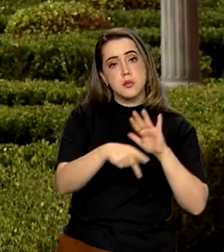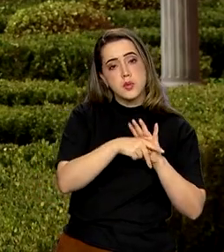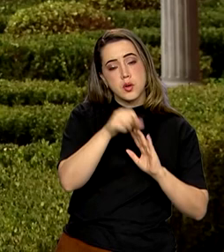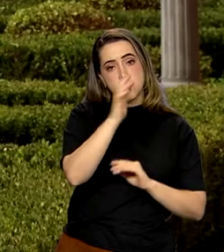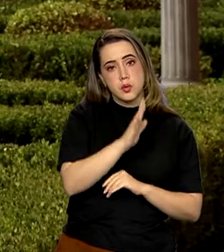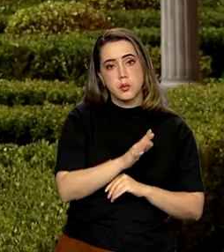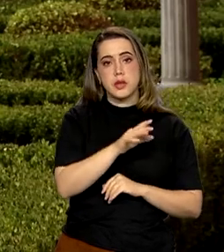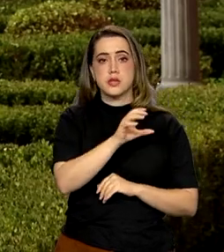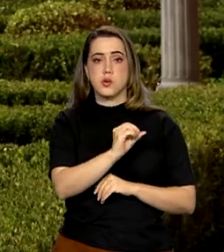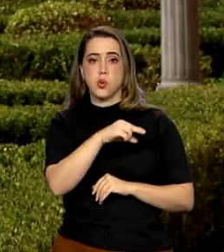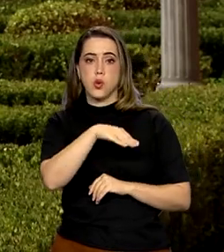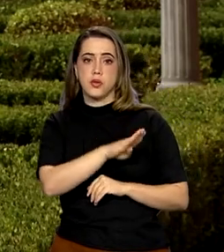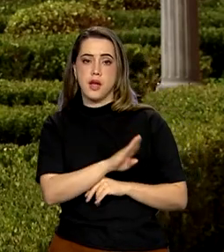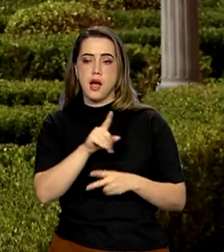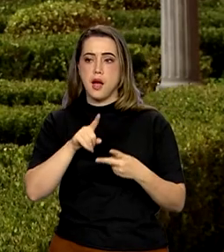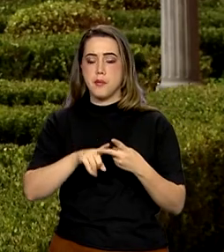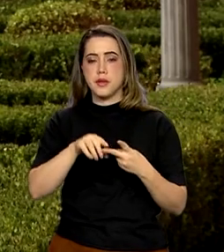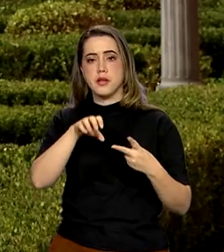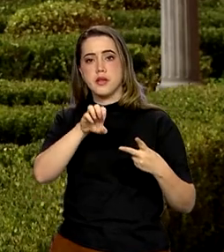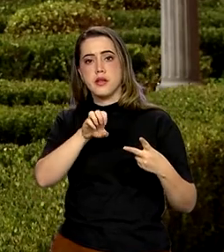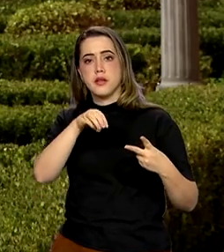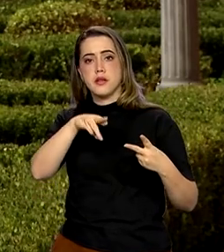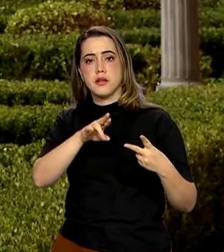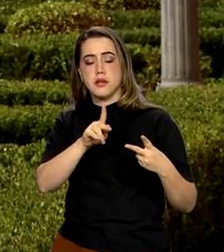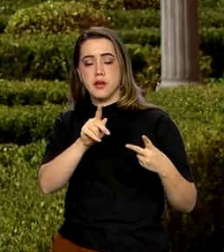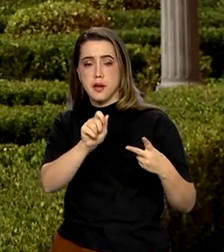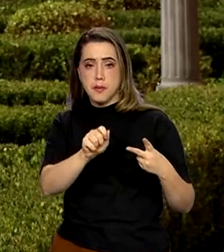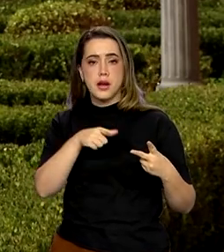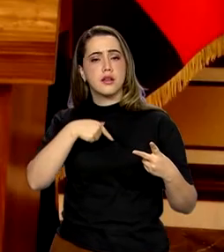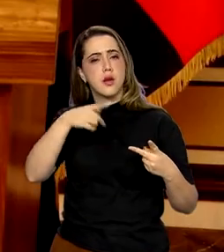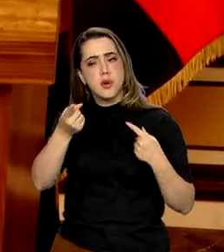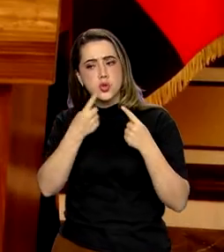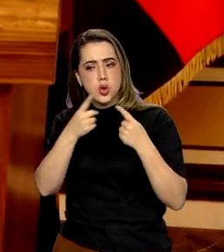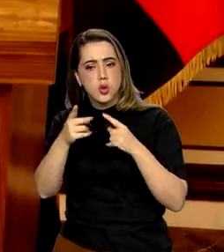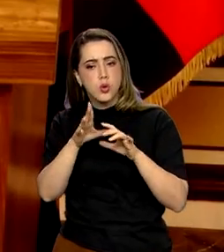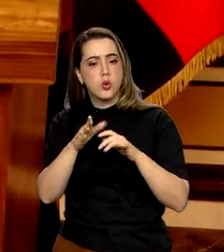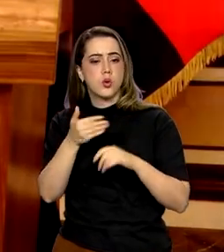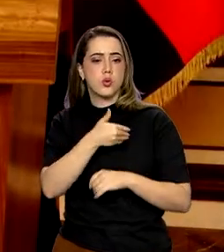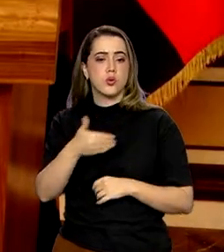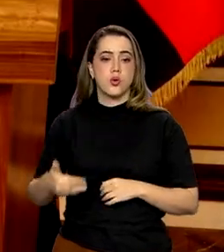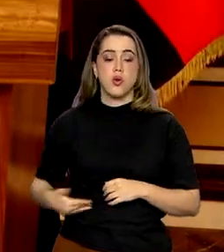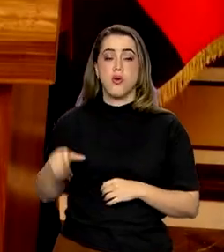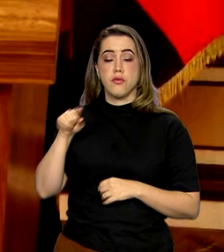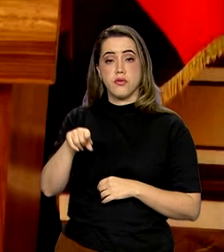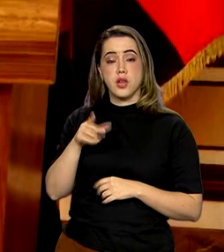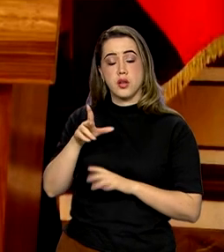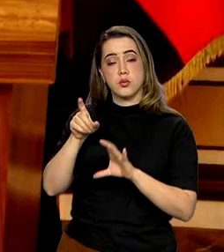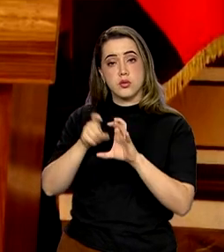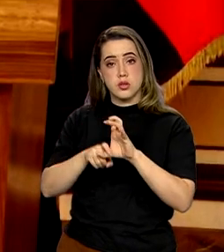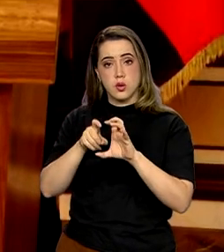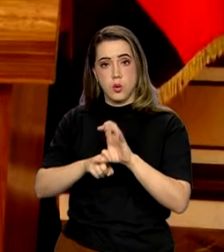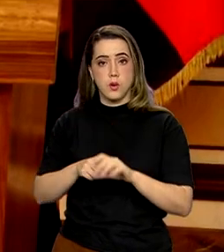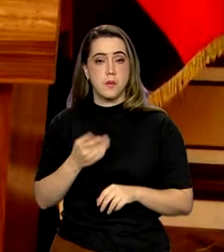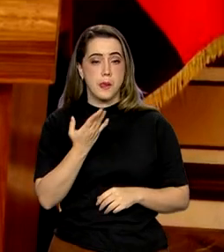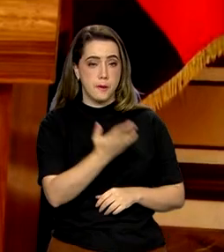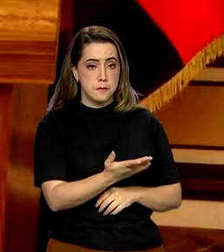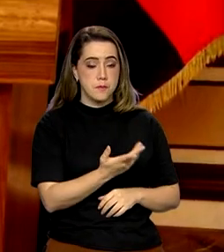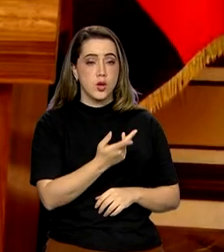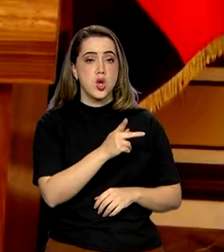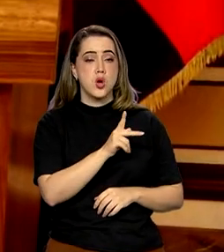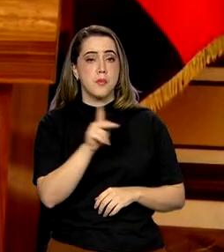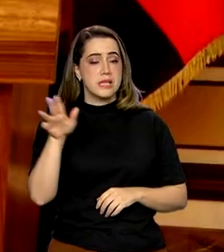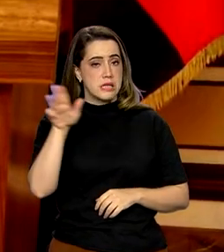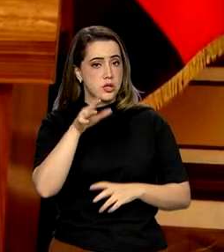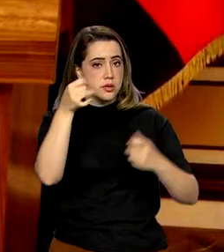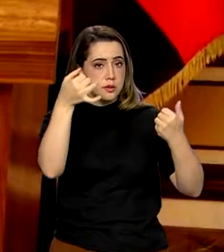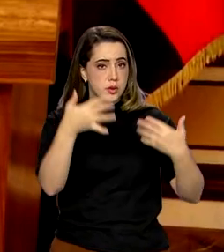e a Embrapa tenham um maior diálogo com o governo angolano. Ao falar aos jornalistas, Lula defendeu a